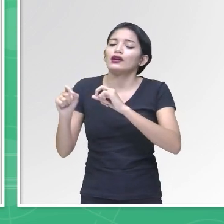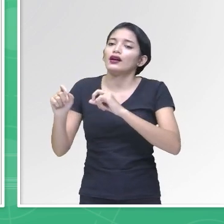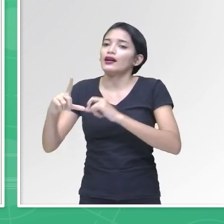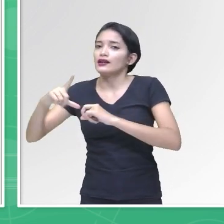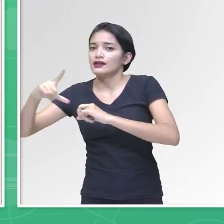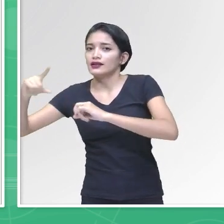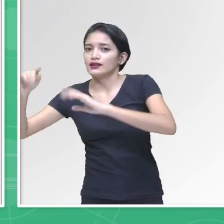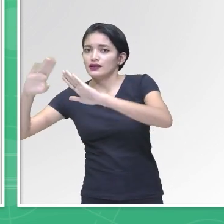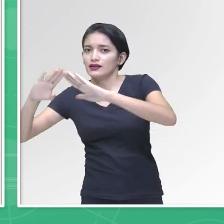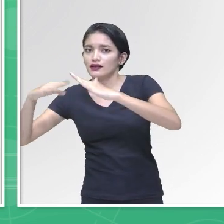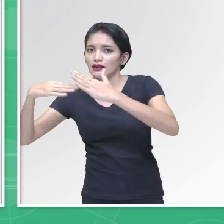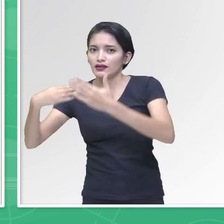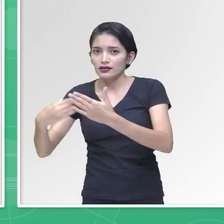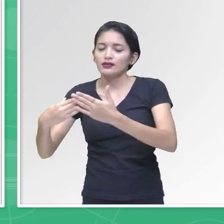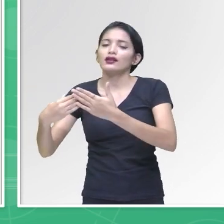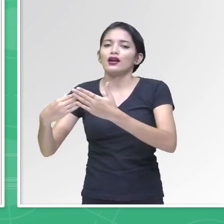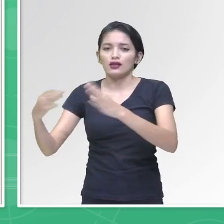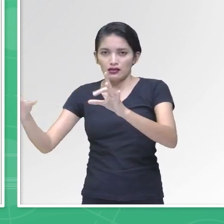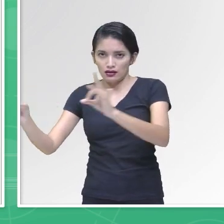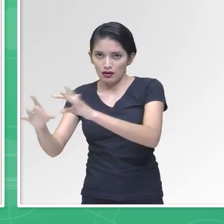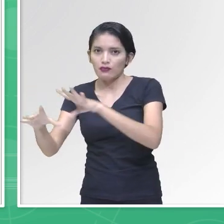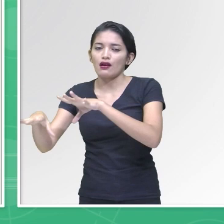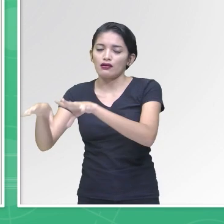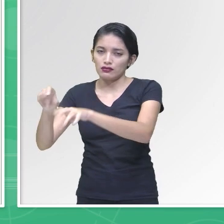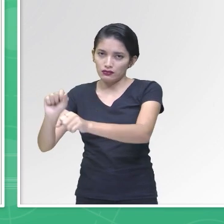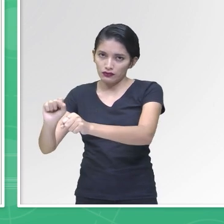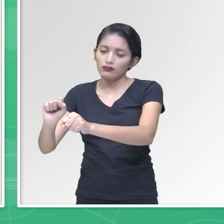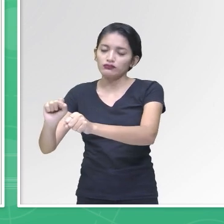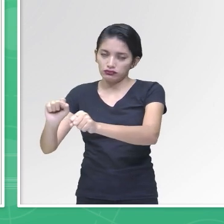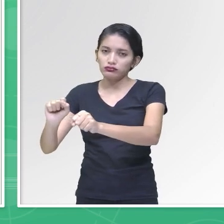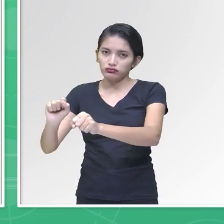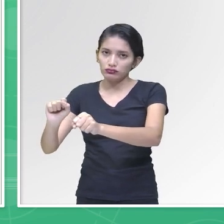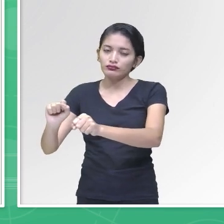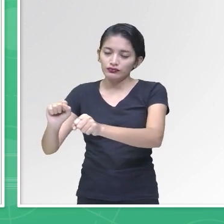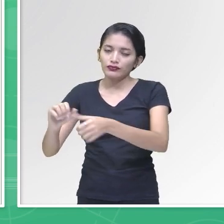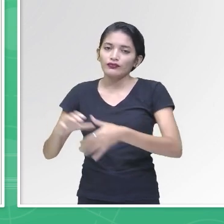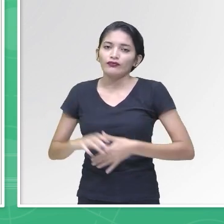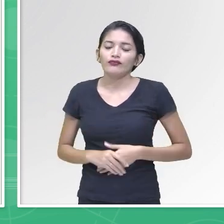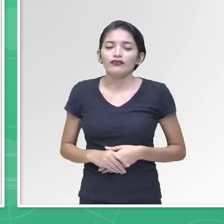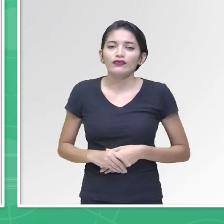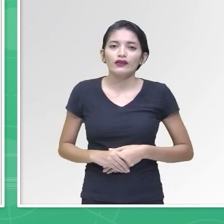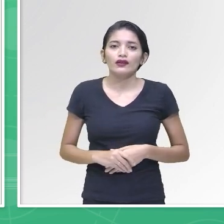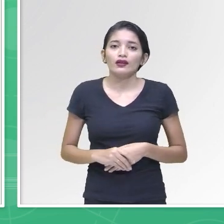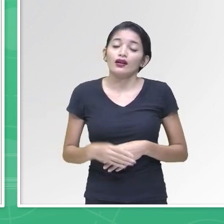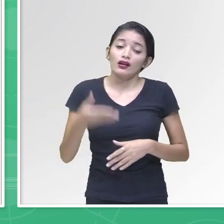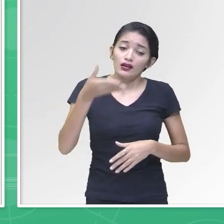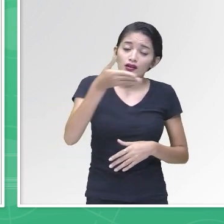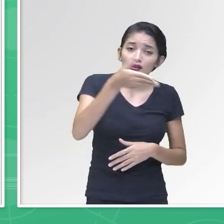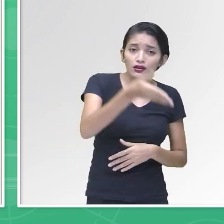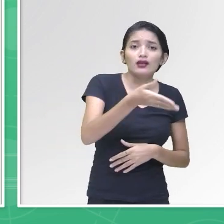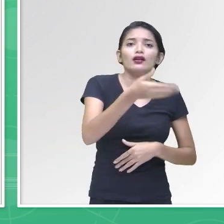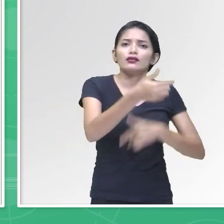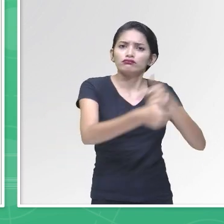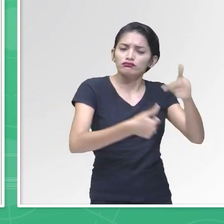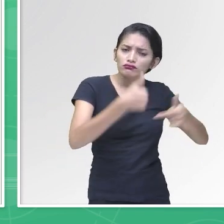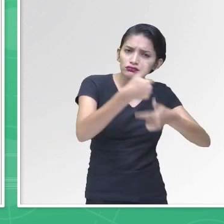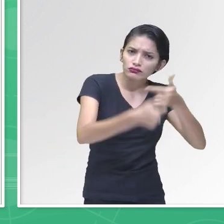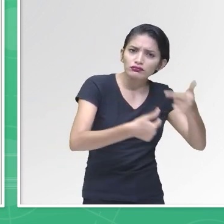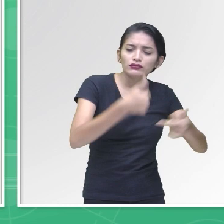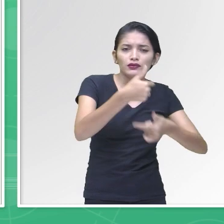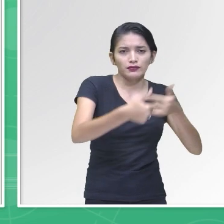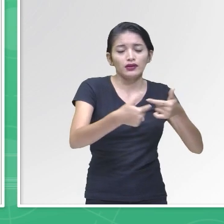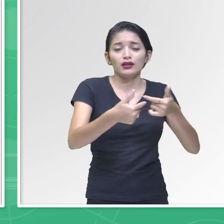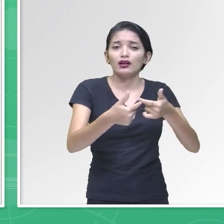escola, completar seus estudos ou não, mas sair da escola, entrar no mundo do trabalho